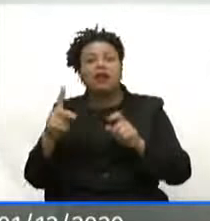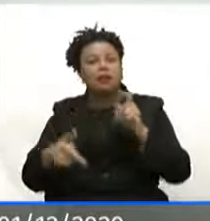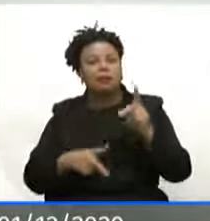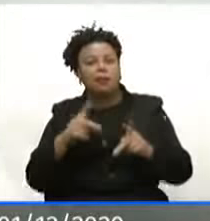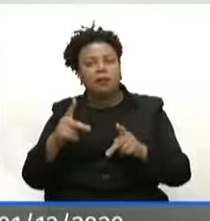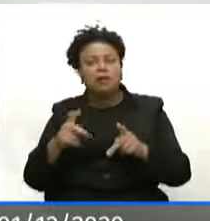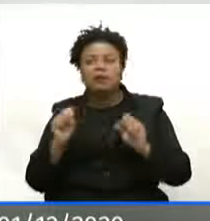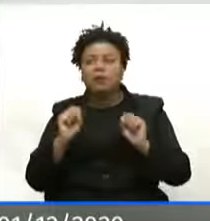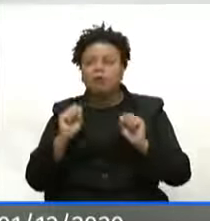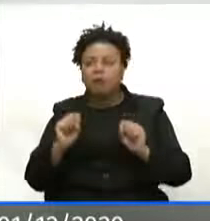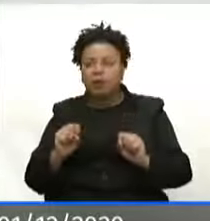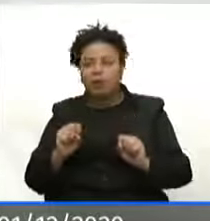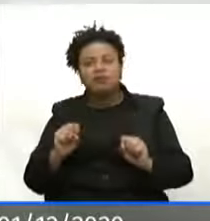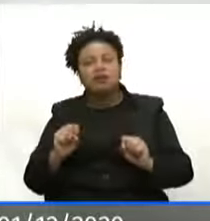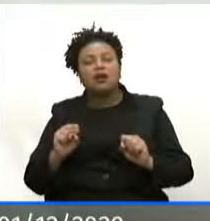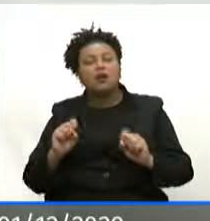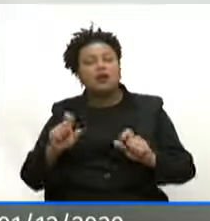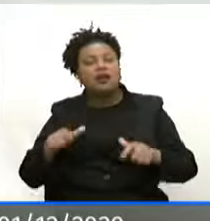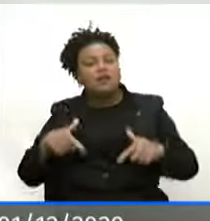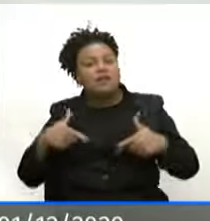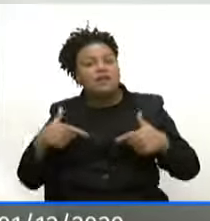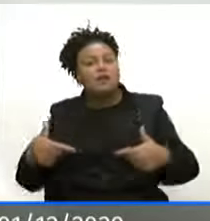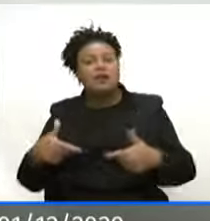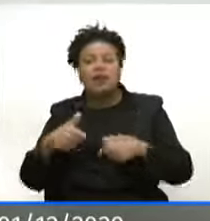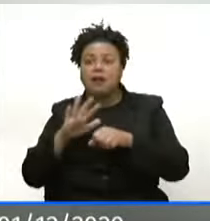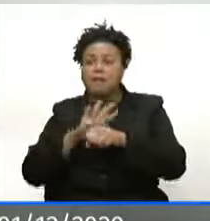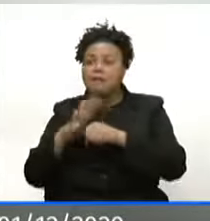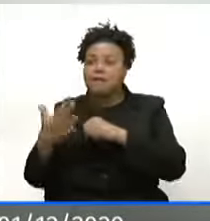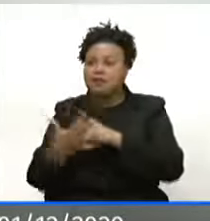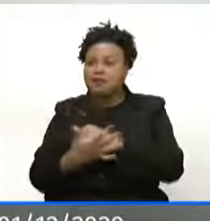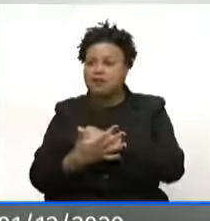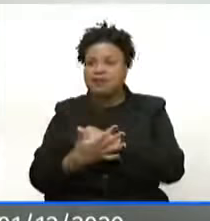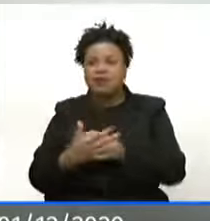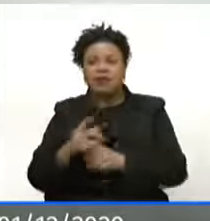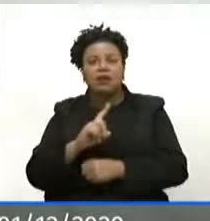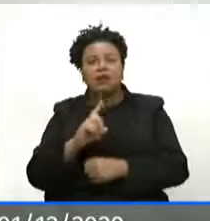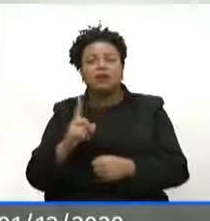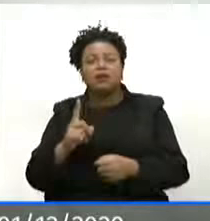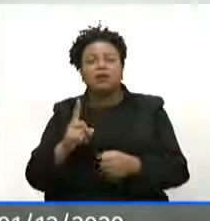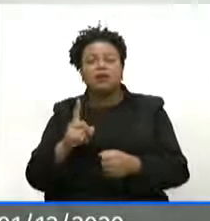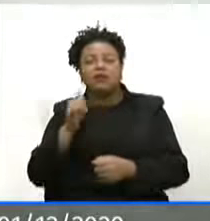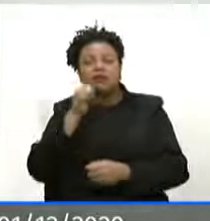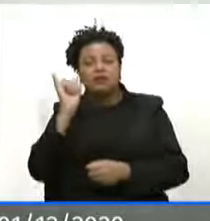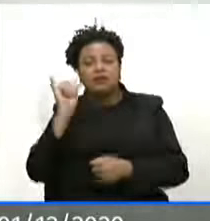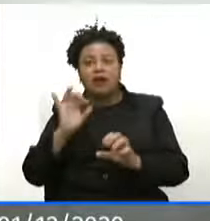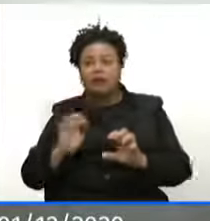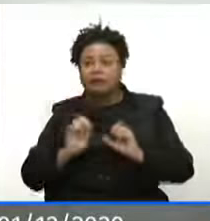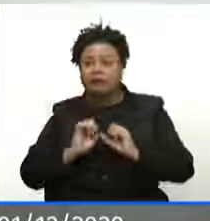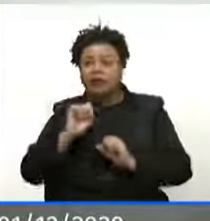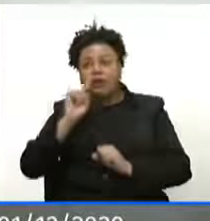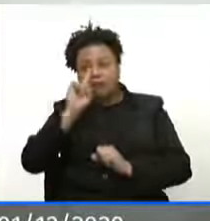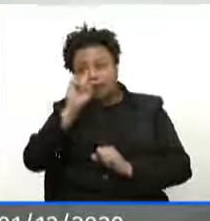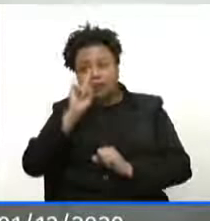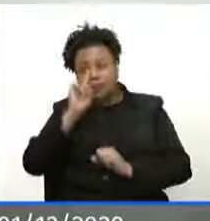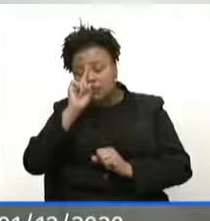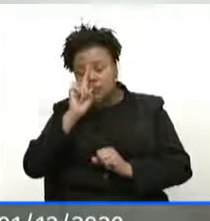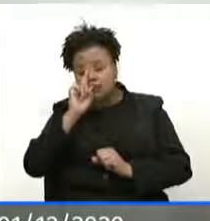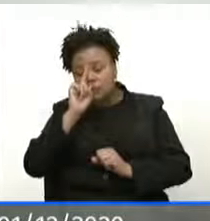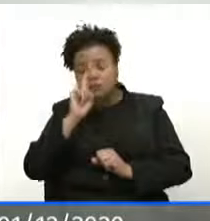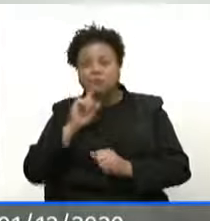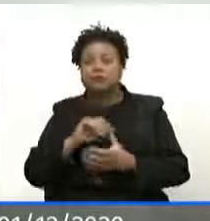população possa enfrentar a pandemia e não se colocar em risco, né, por conta da